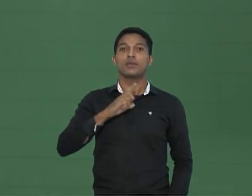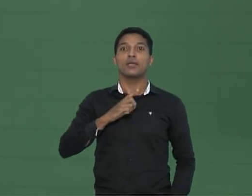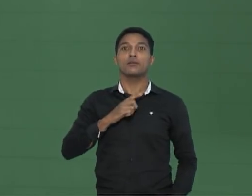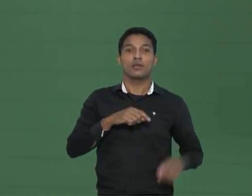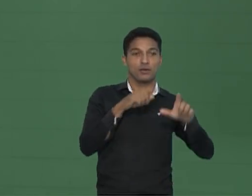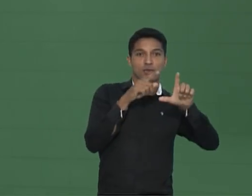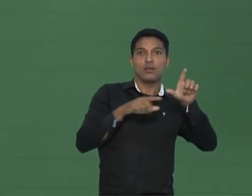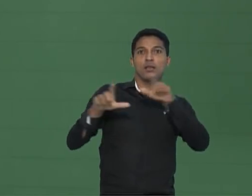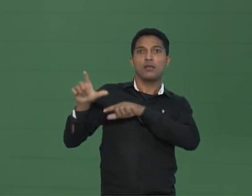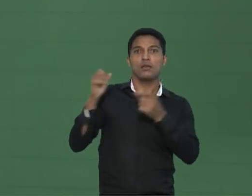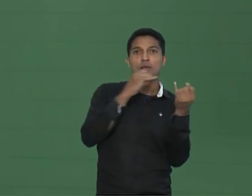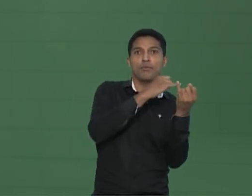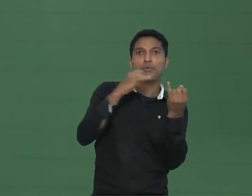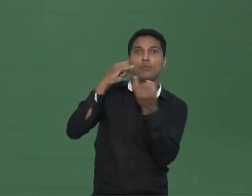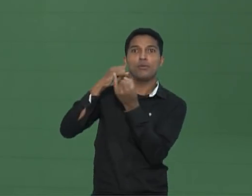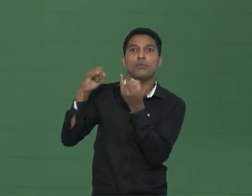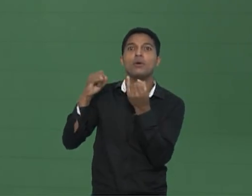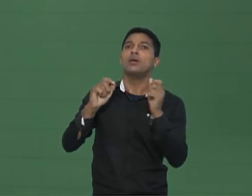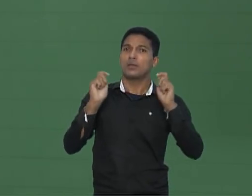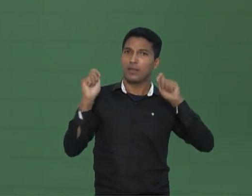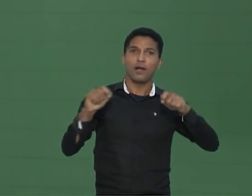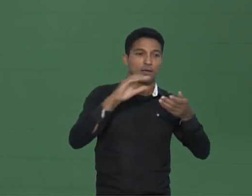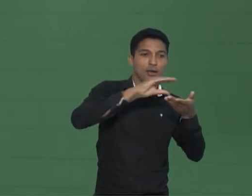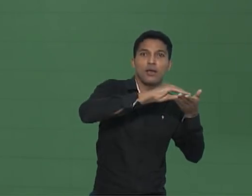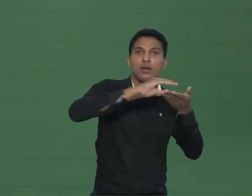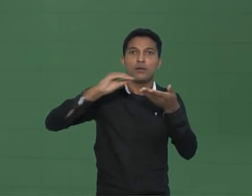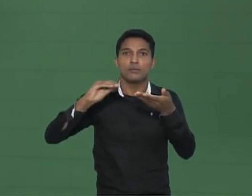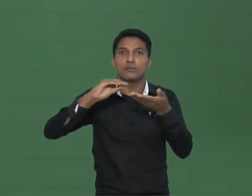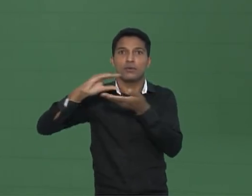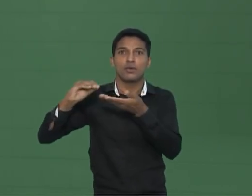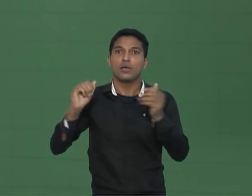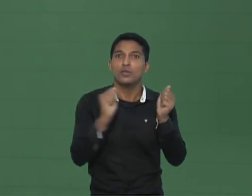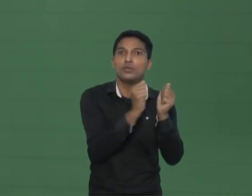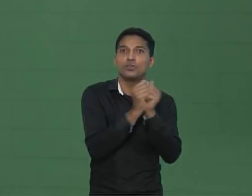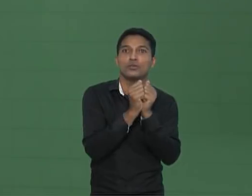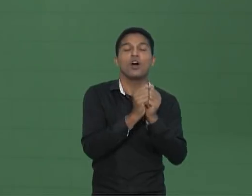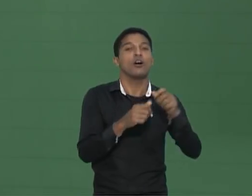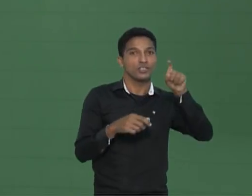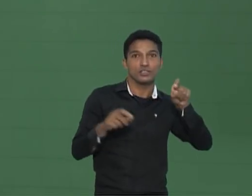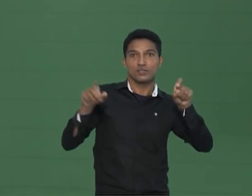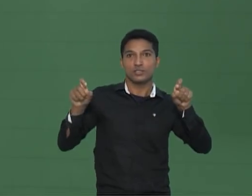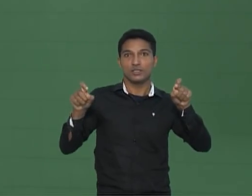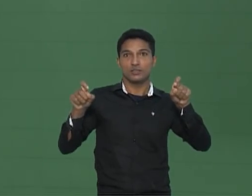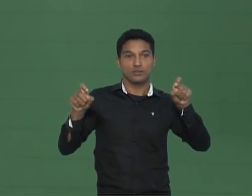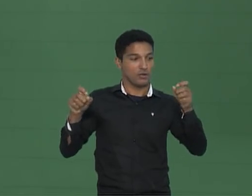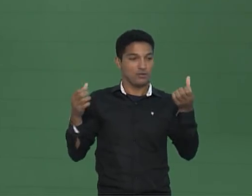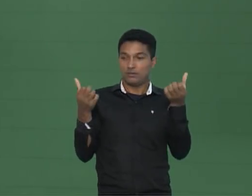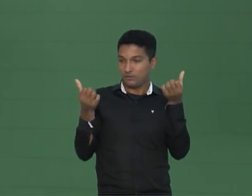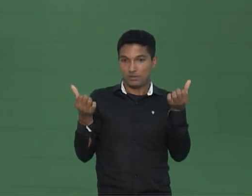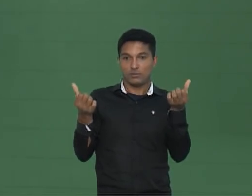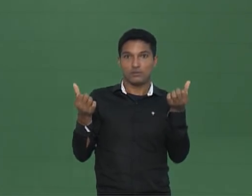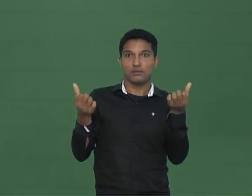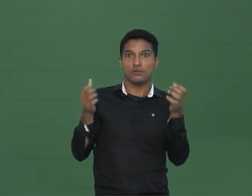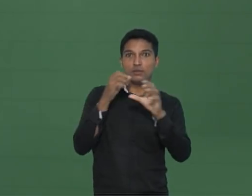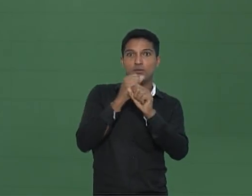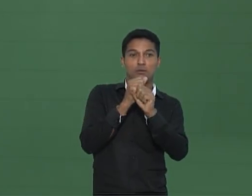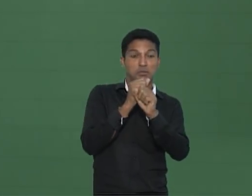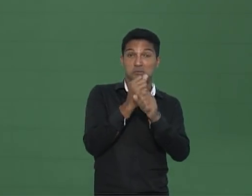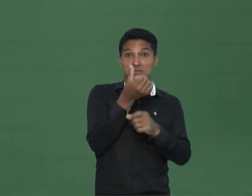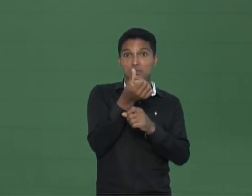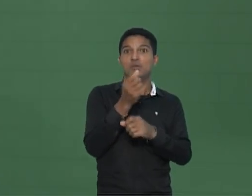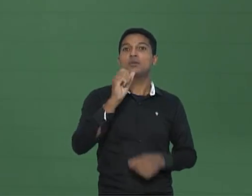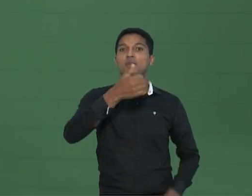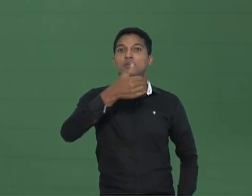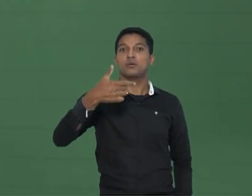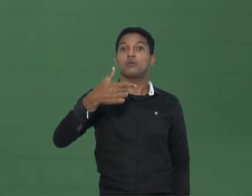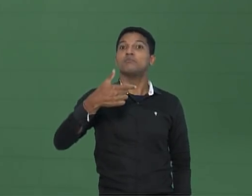nós podemos juntá-los. Olha aqui, ó, aqui é x, aqui é x. 6 com mais 6, 12, né?